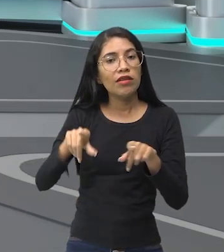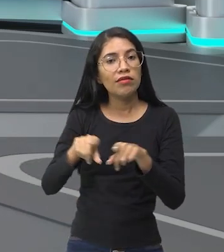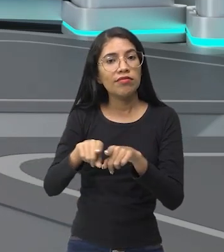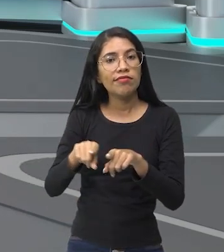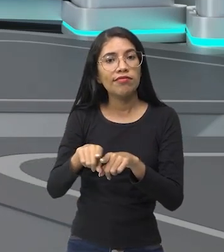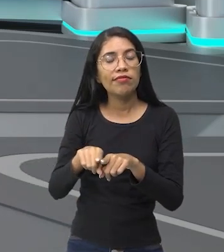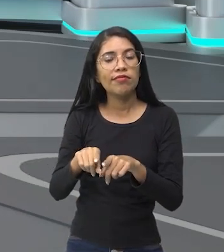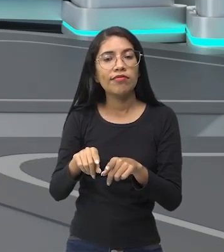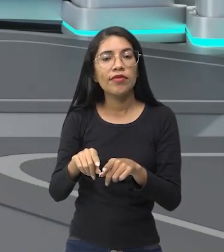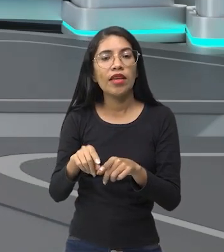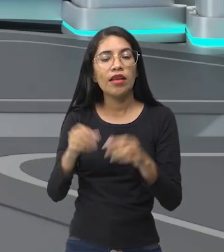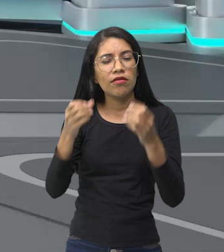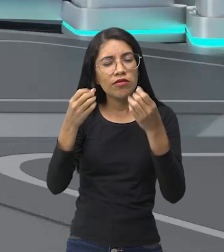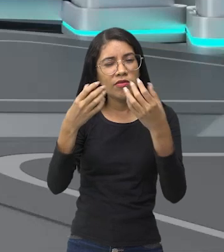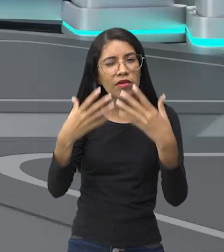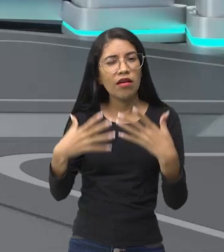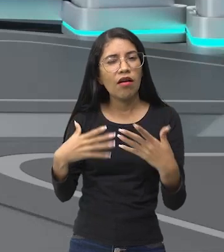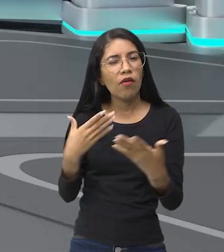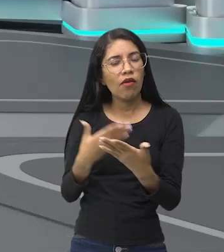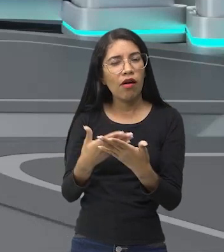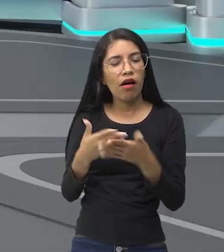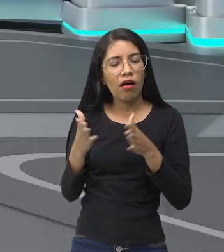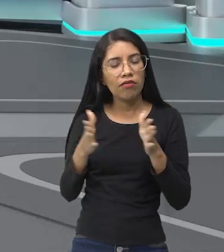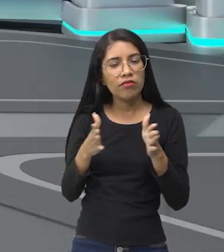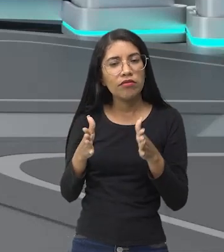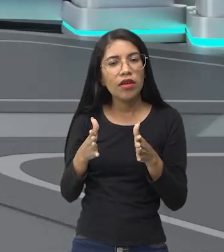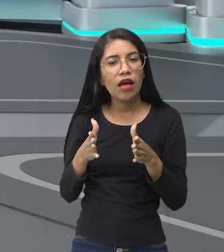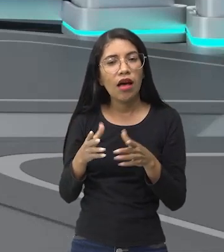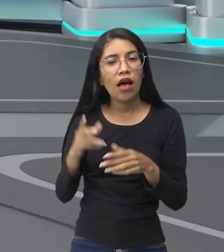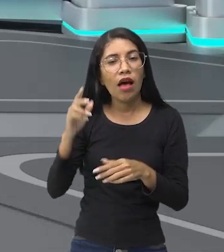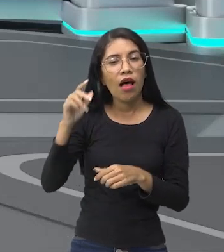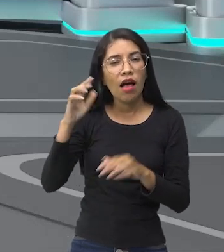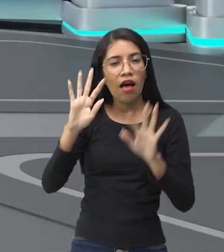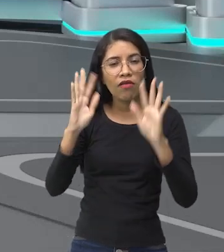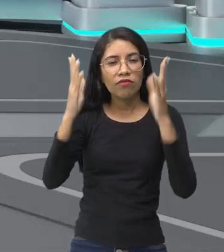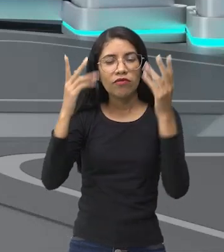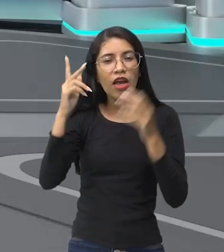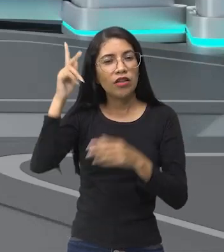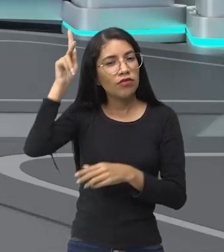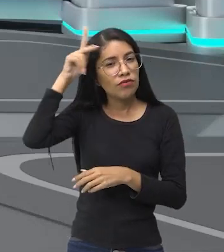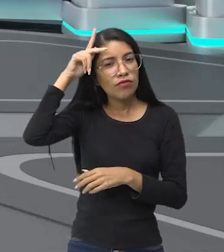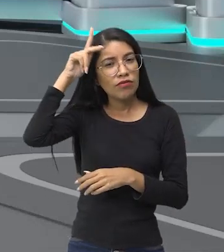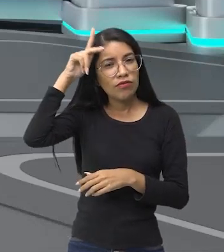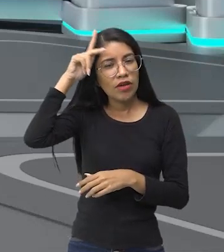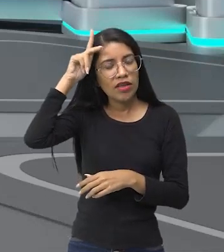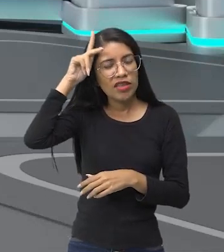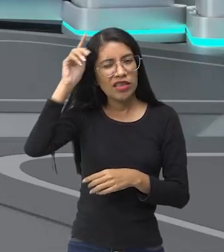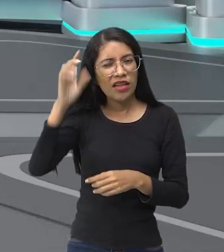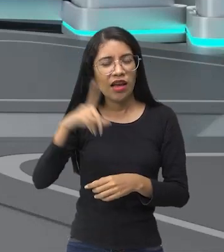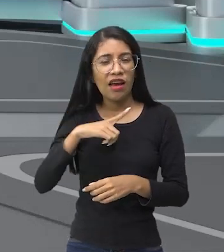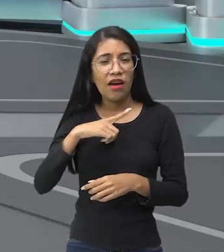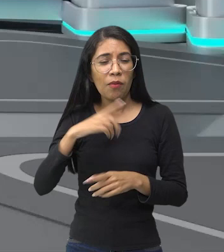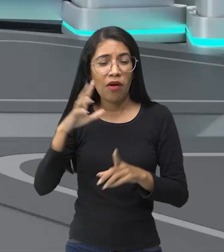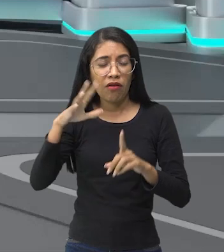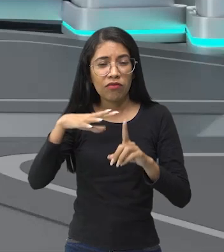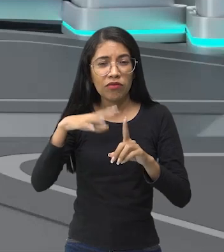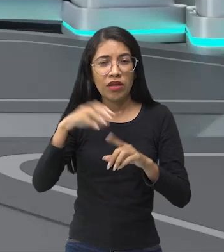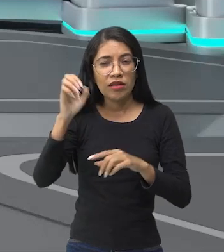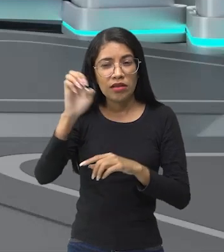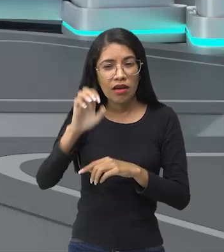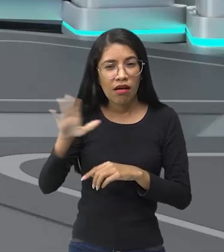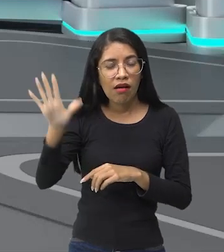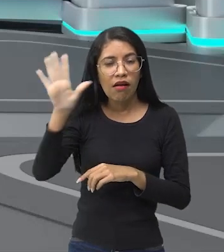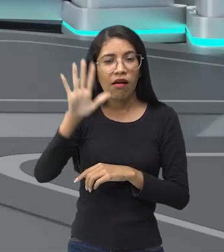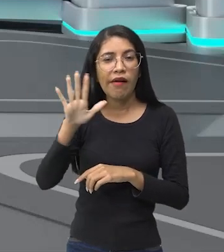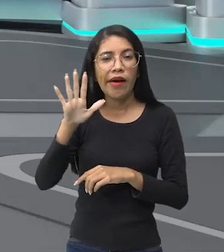nós falamos já nas nossas aulas. O Festival de Parintins ele tem essa pegada muito forte da questão